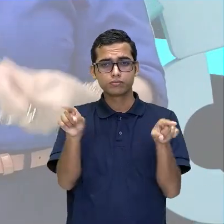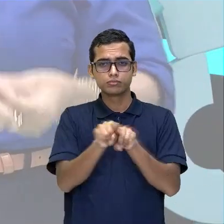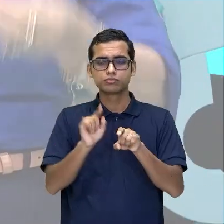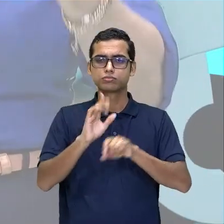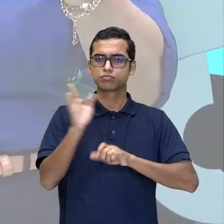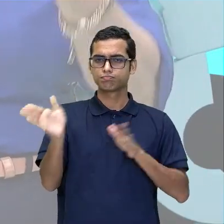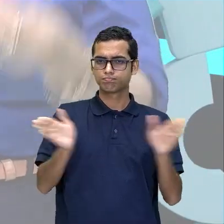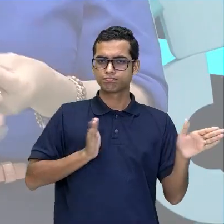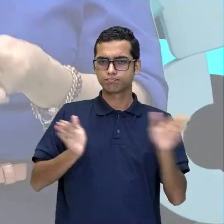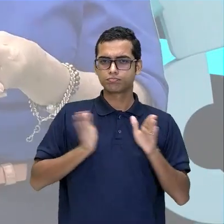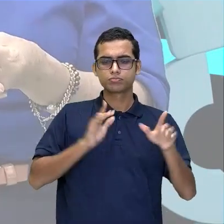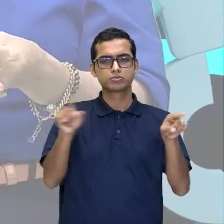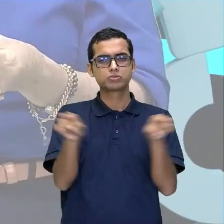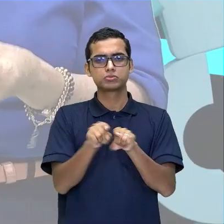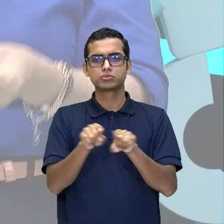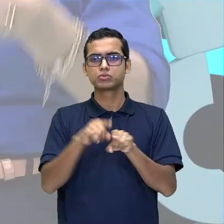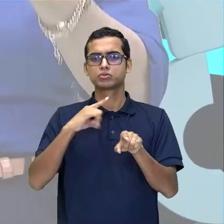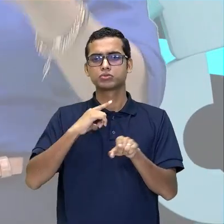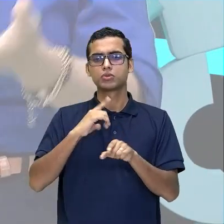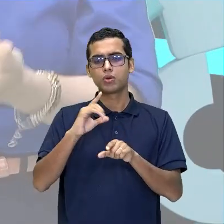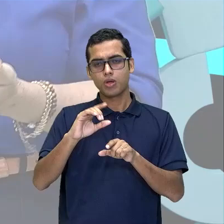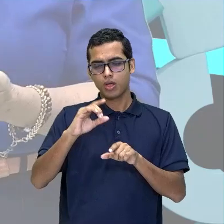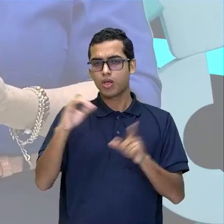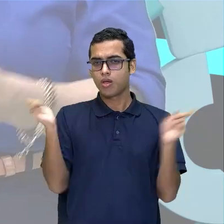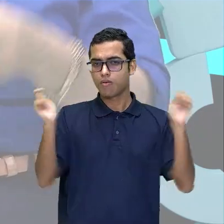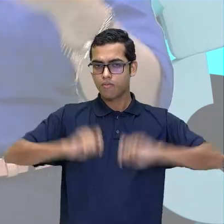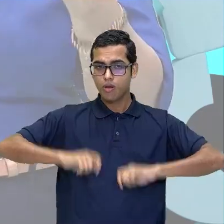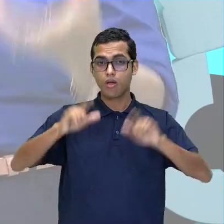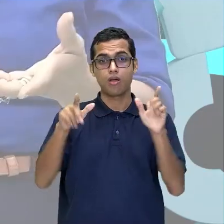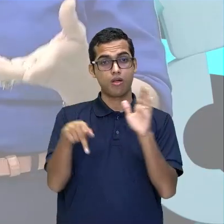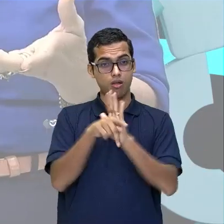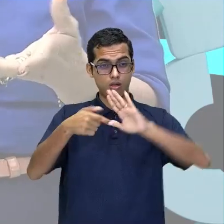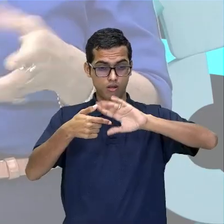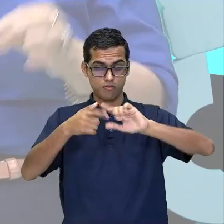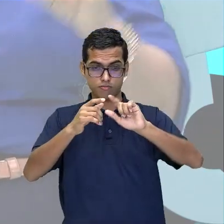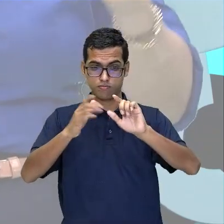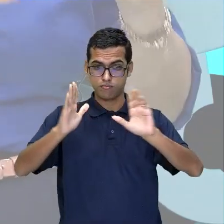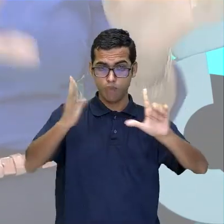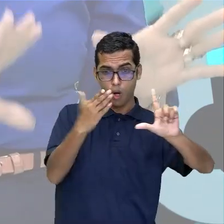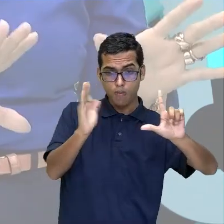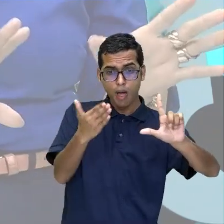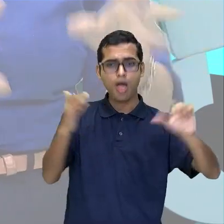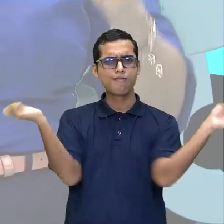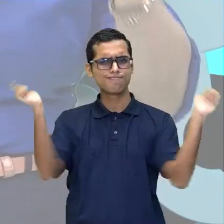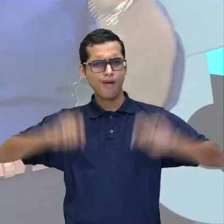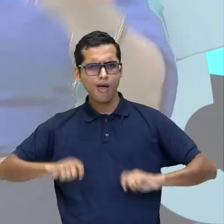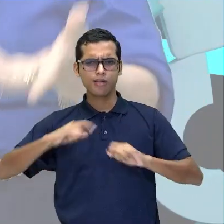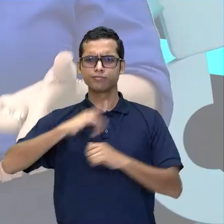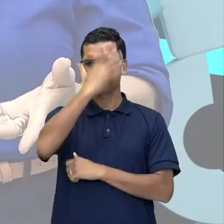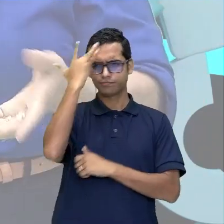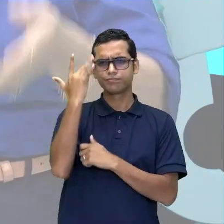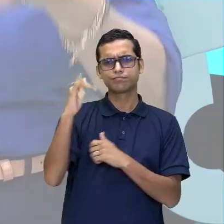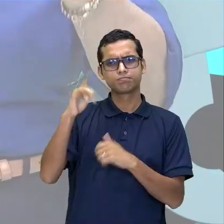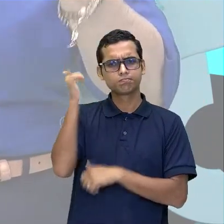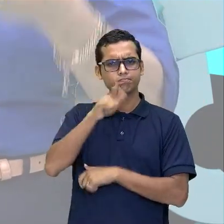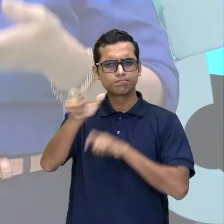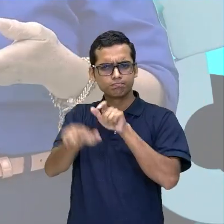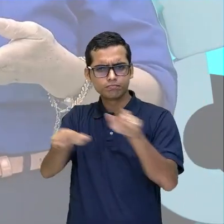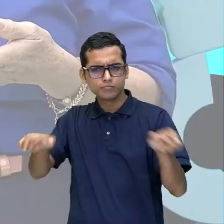um aprendizado personalizado. As hipermídias permitem que os usuários, as